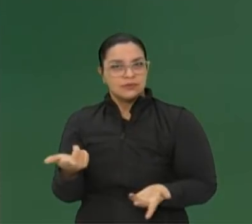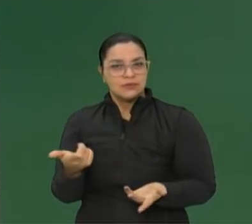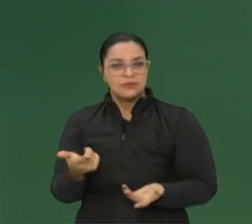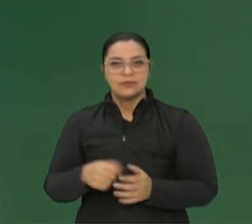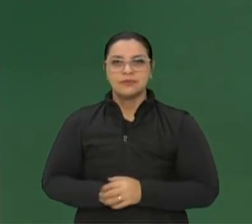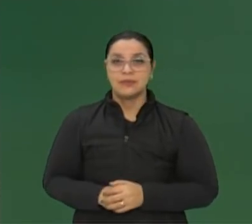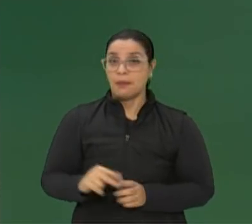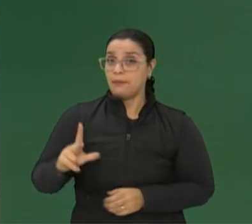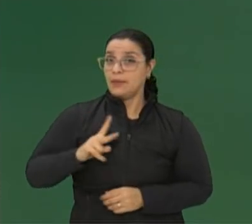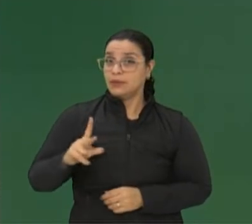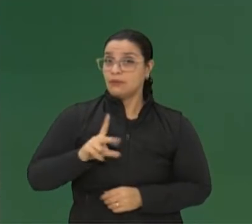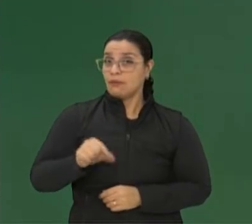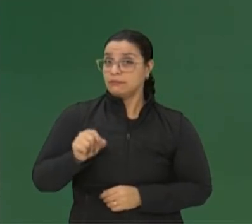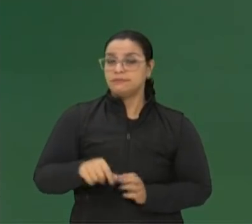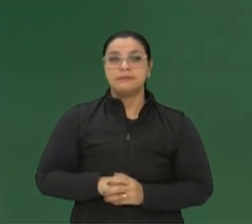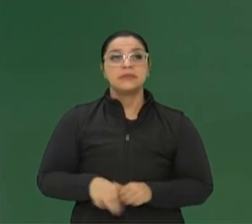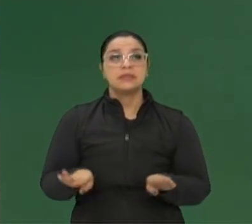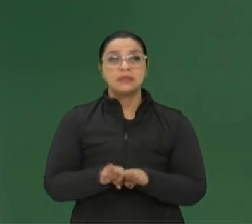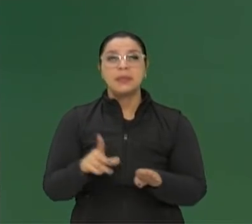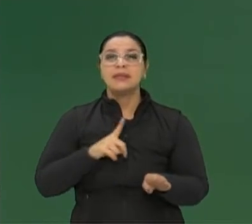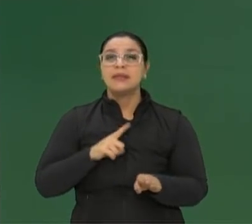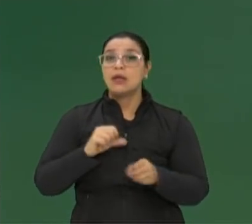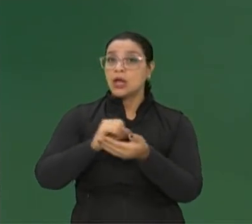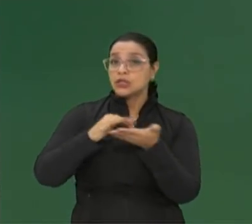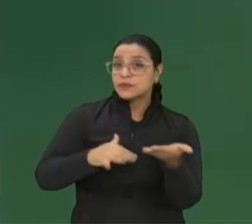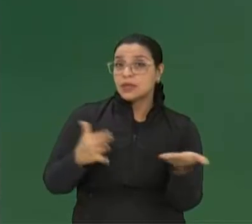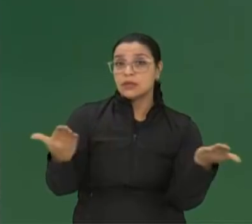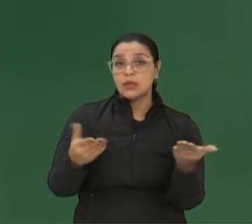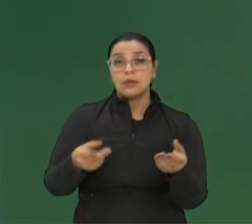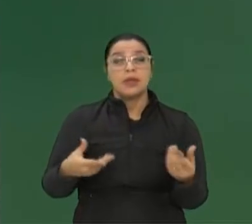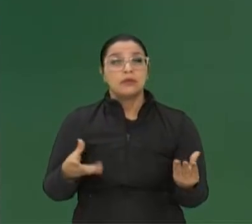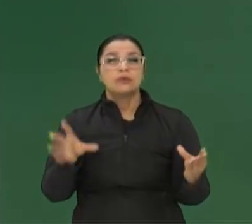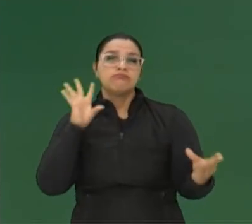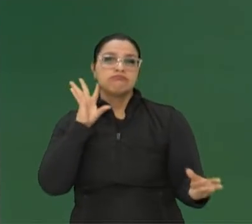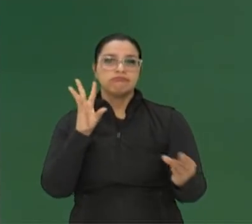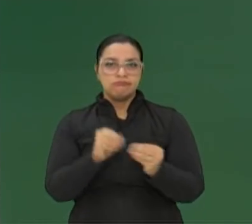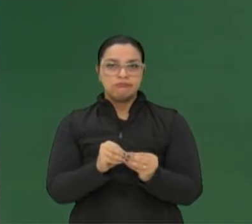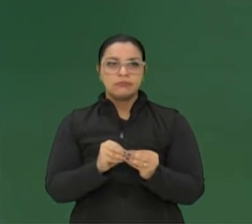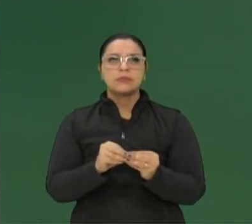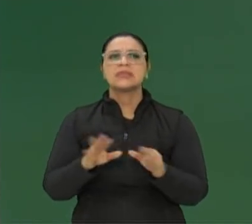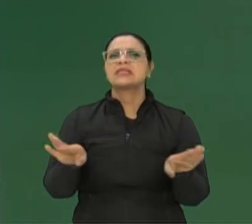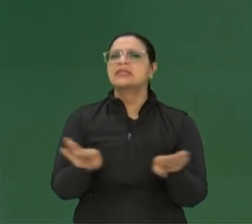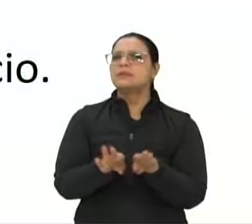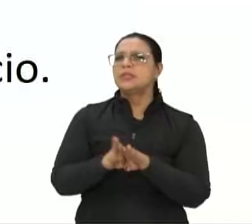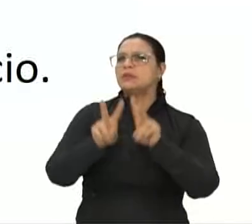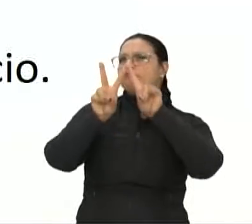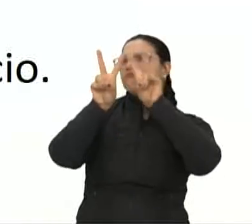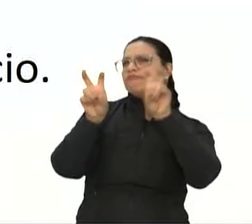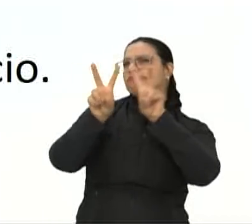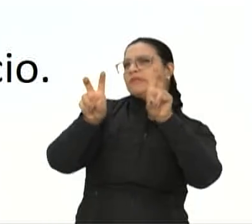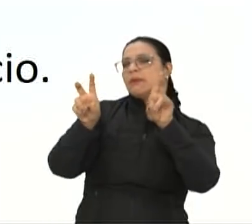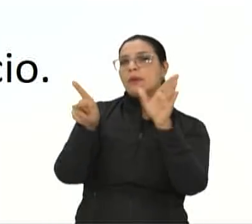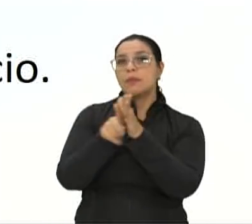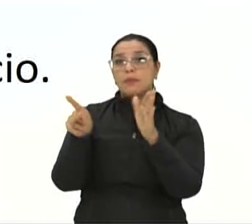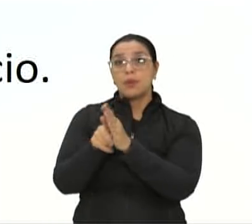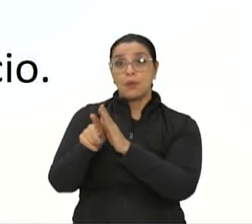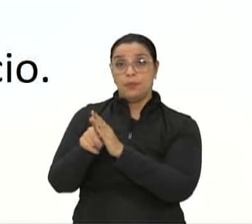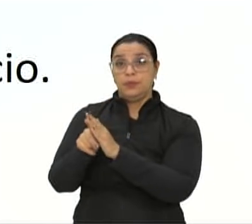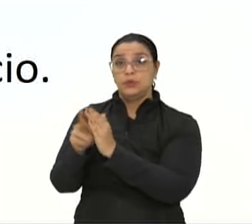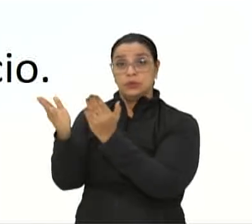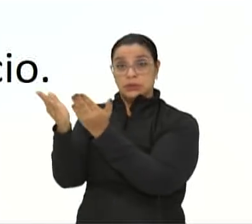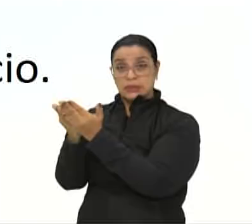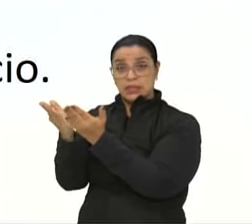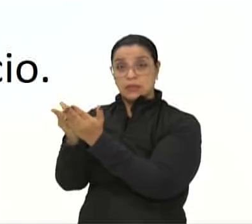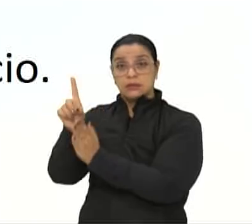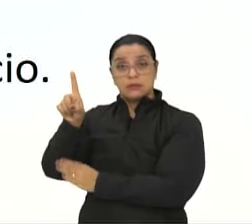próprio, né, para ele mesmo. Tá? Então, temos aí também, né, um outro exercício aqui para fechar essa parte. Além dos temas cristãos, tá, herdados da